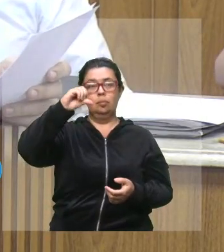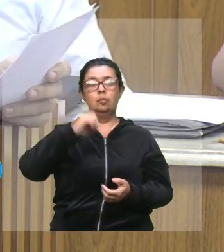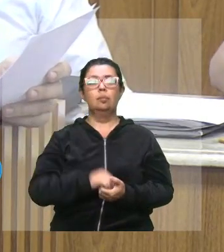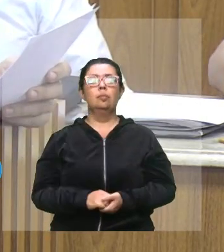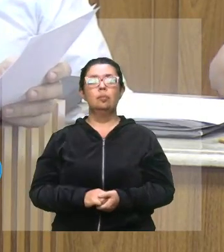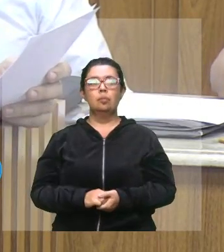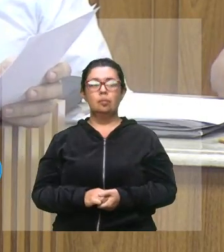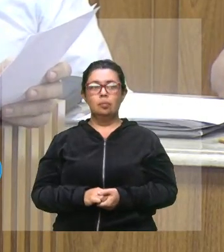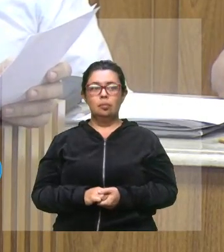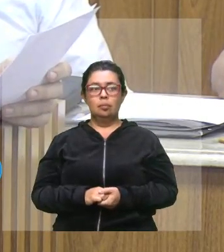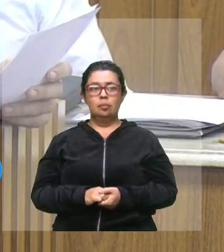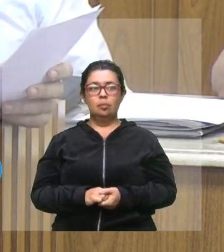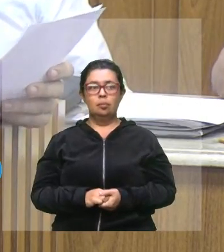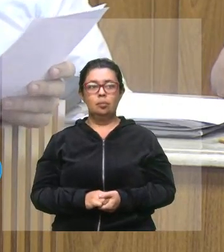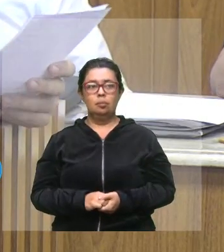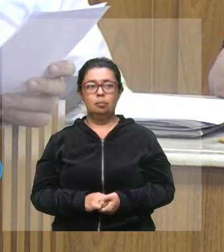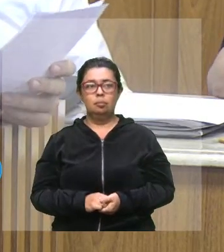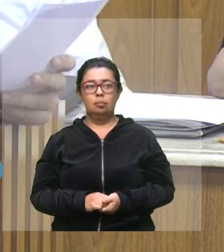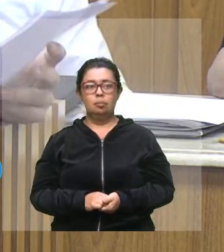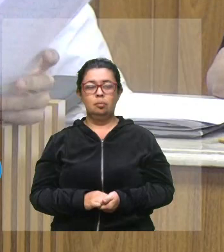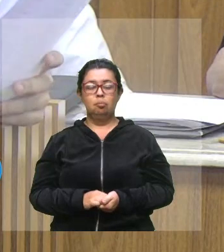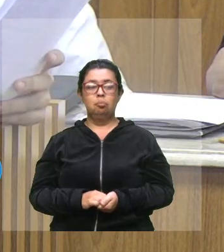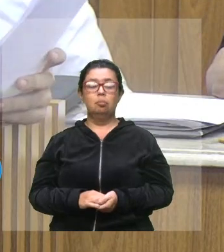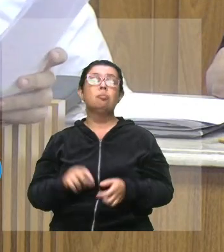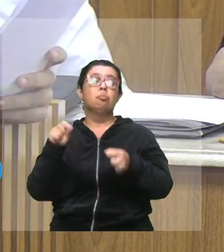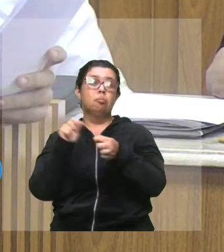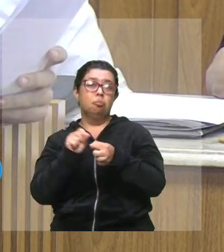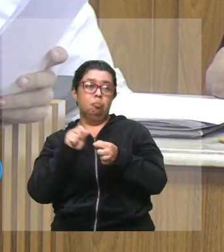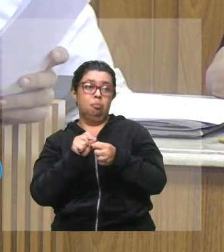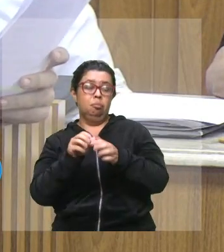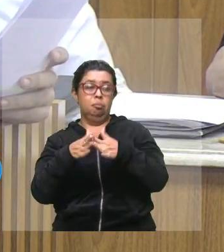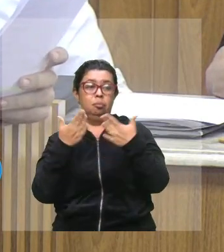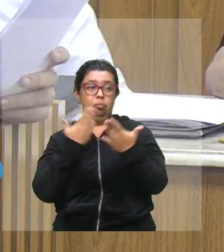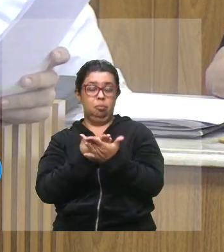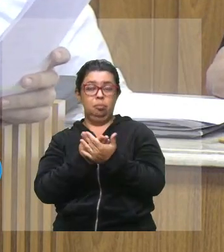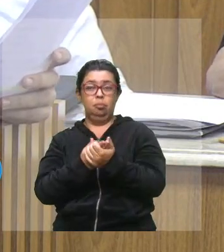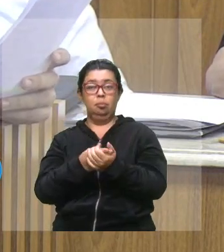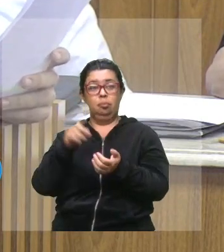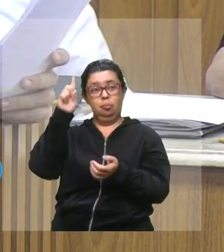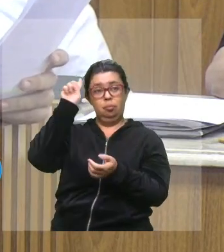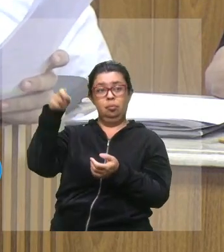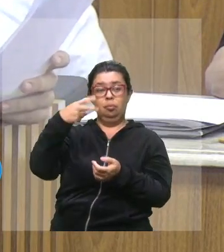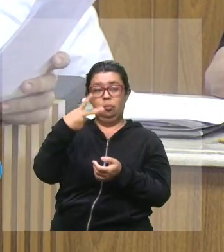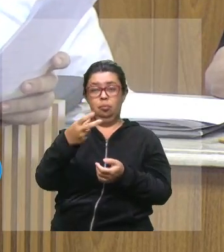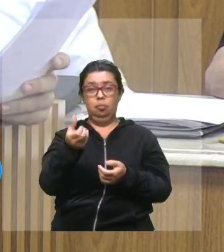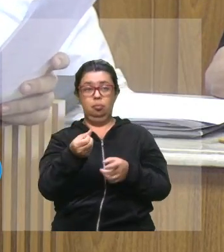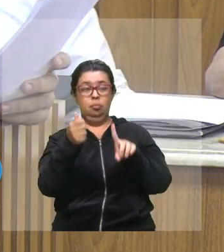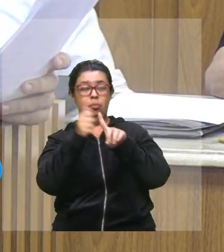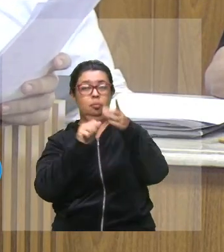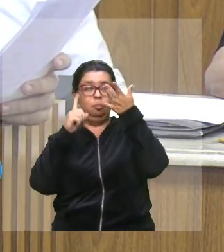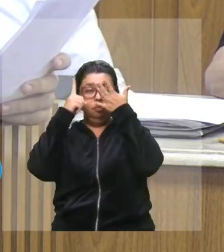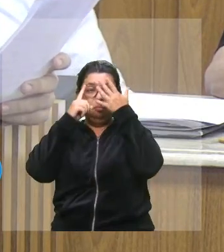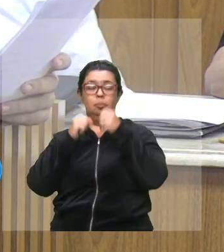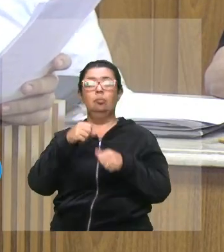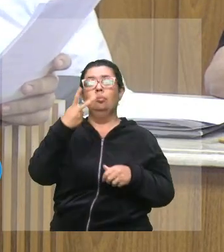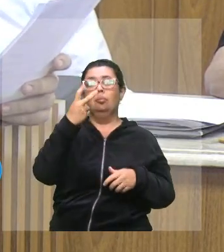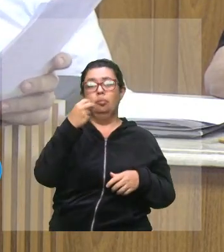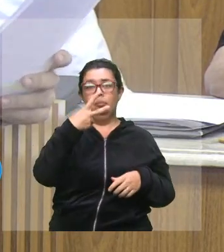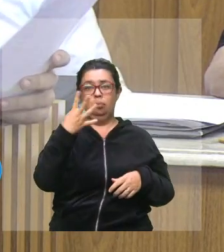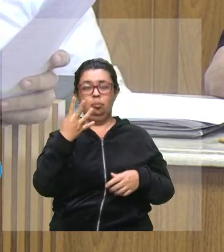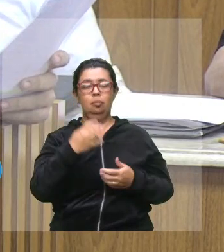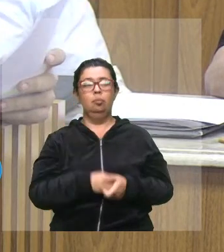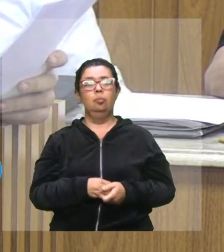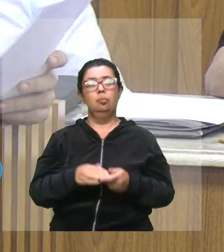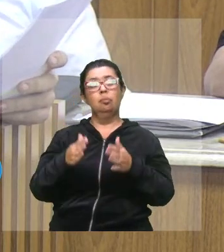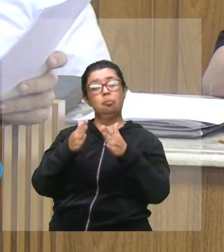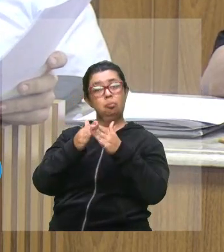2024. Até levantei a data que foi apresentada aqui. Foi apresentado no dia 26 de fevereiro de 2024. E eu solicitei